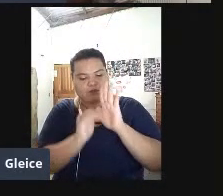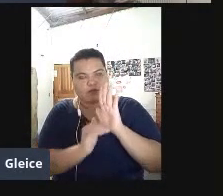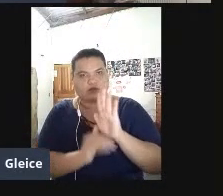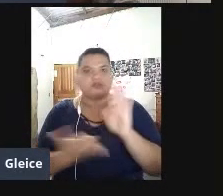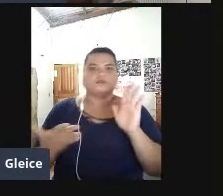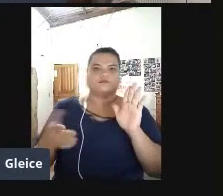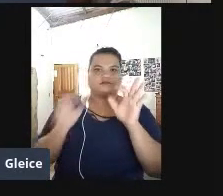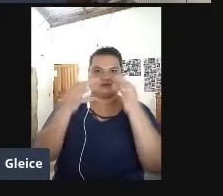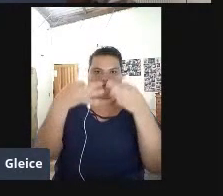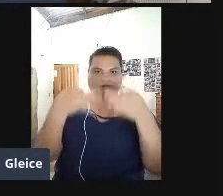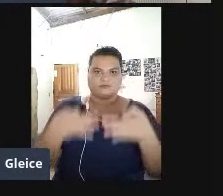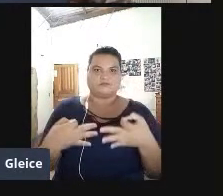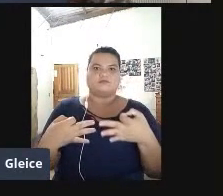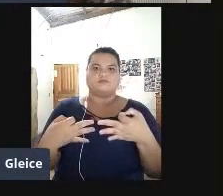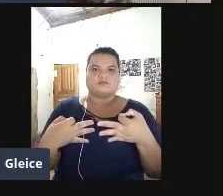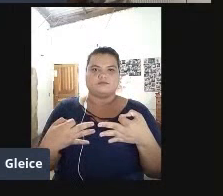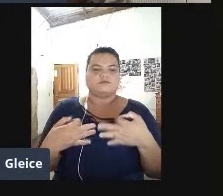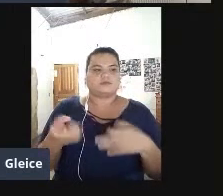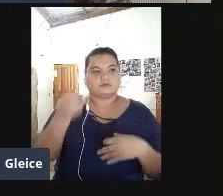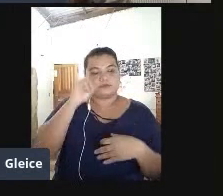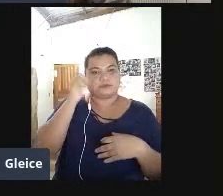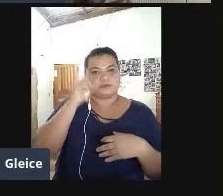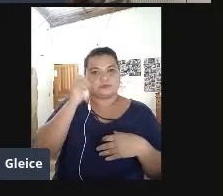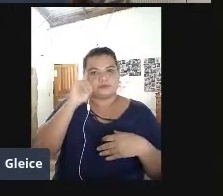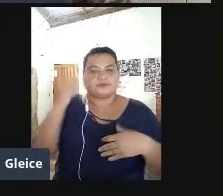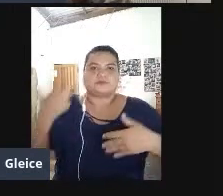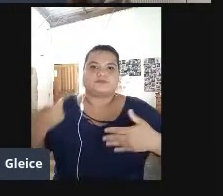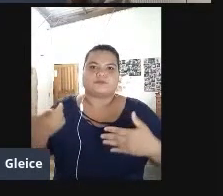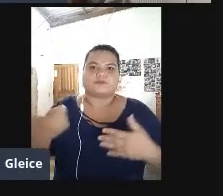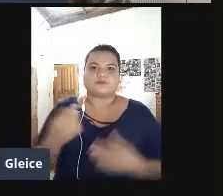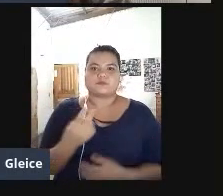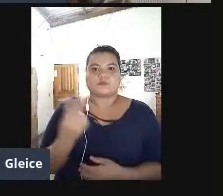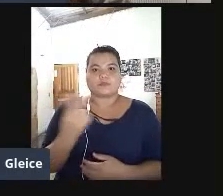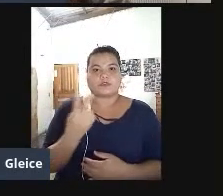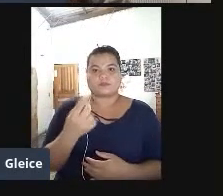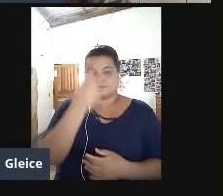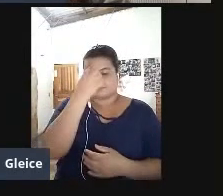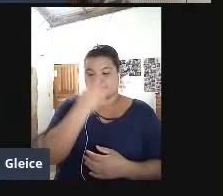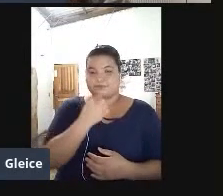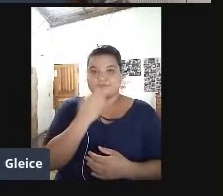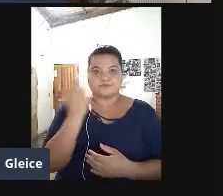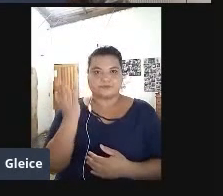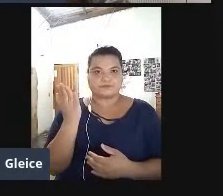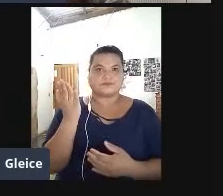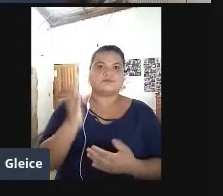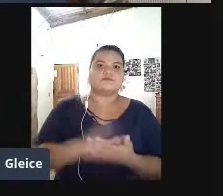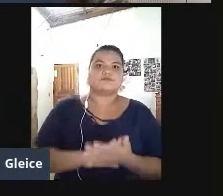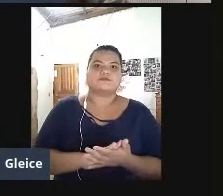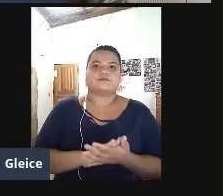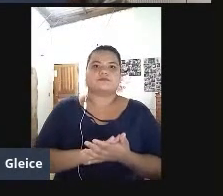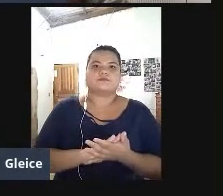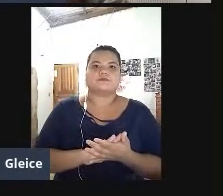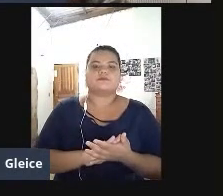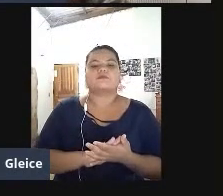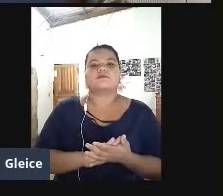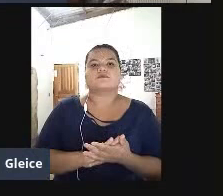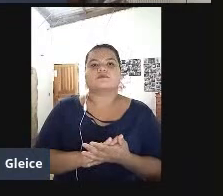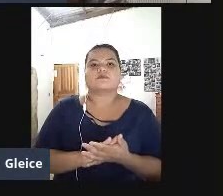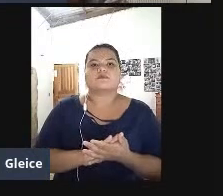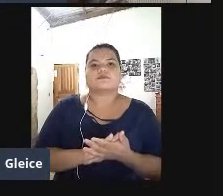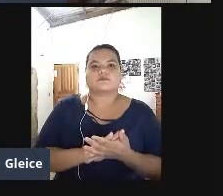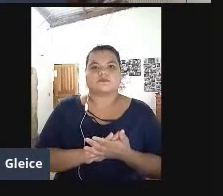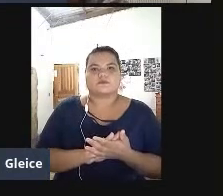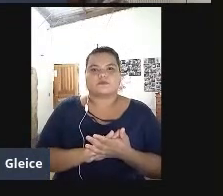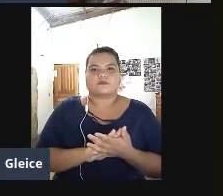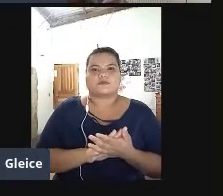Fernanda, ao longo do dia. Essas são duas imagens que eu postei na minha rede social. Essa imagem da direita, especificamente, foi uma que teve uma